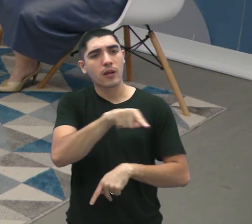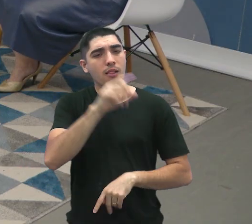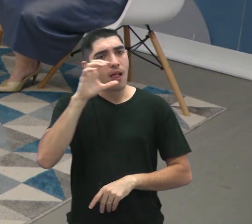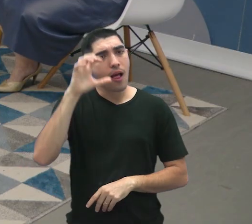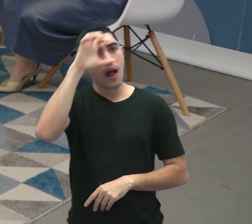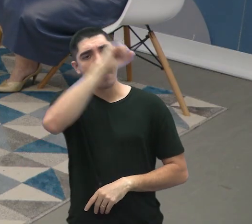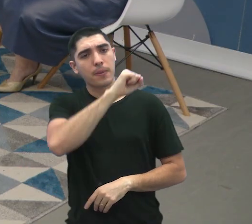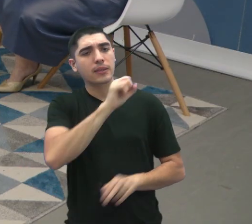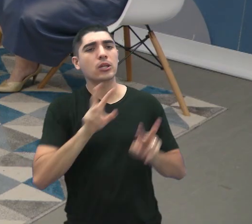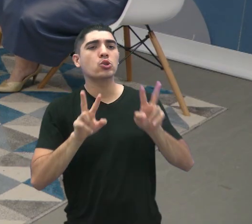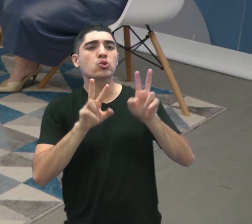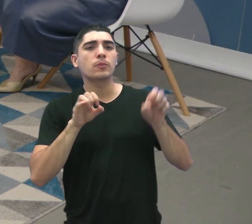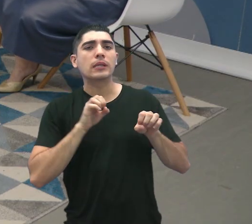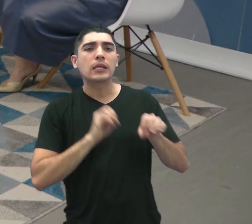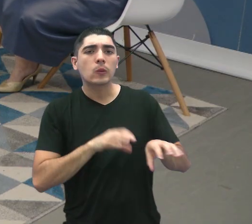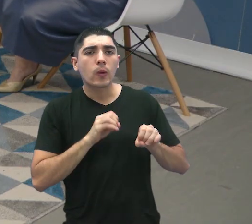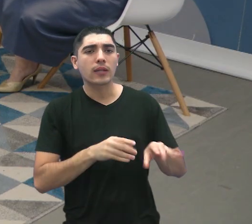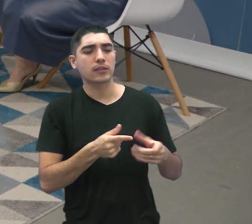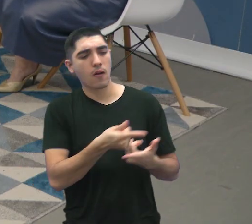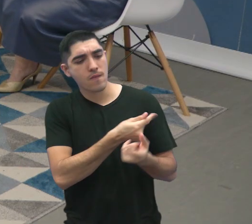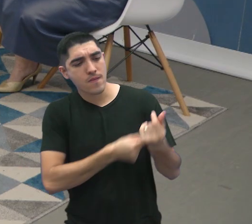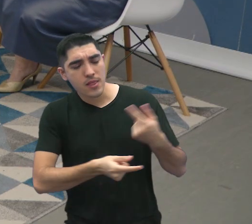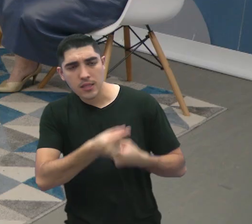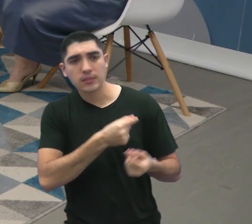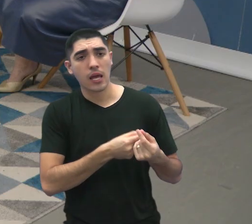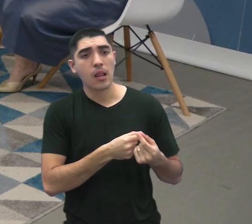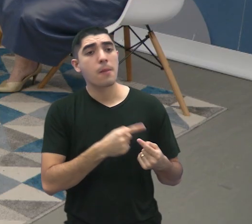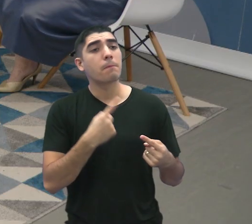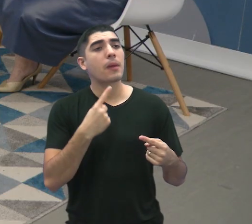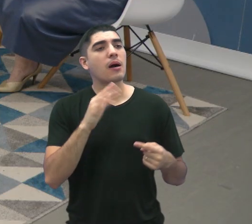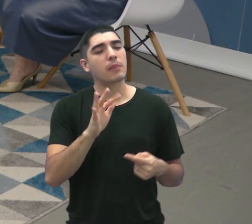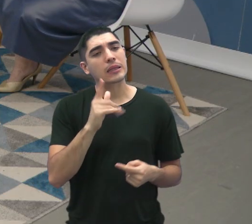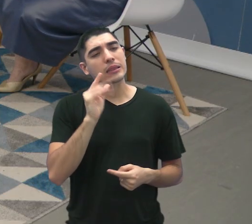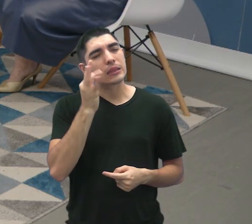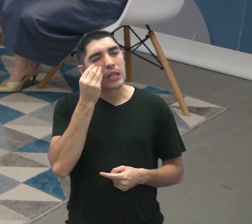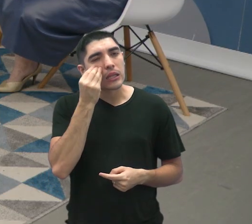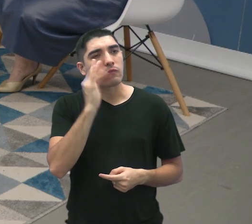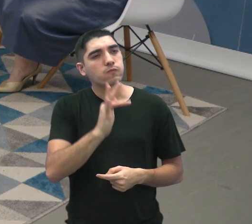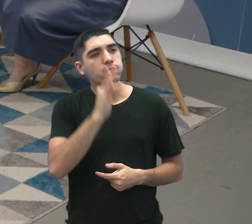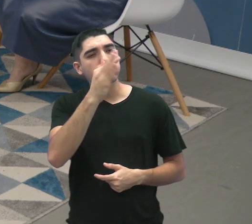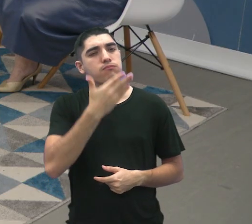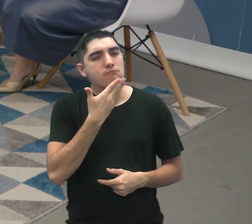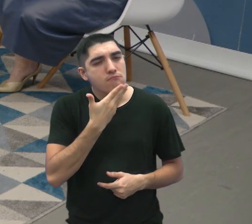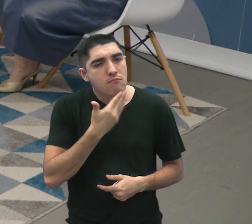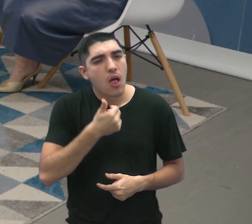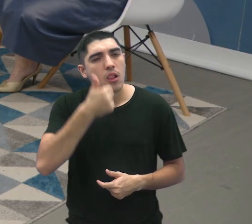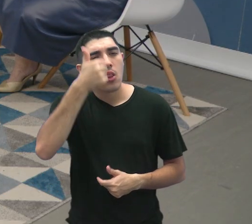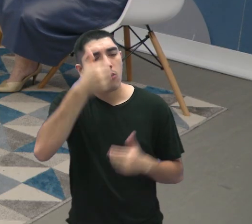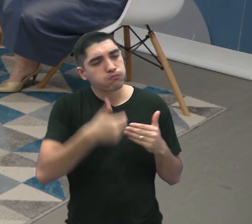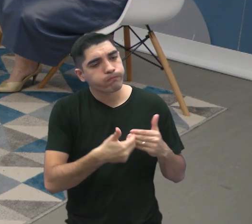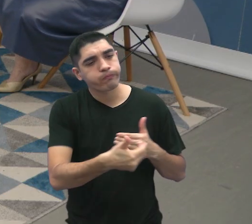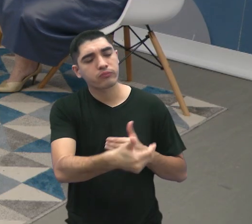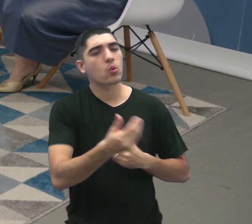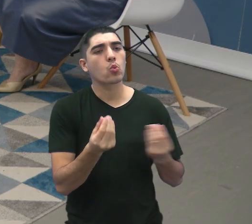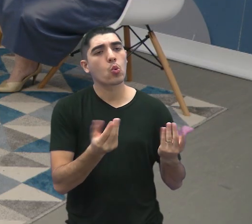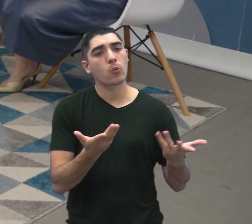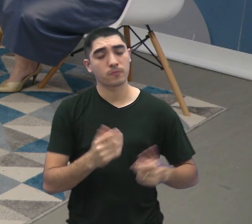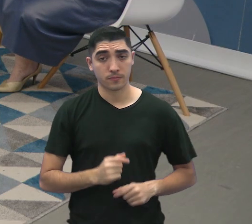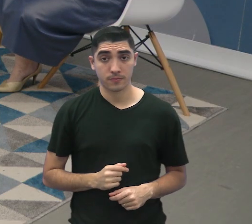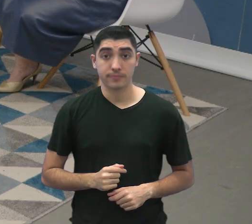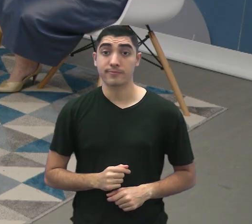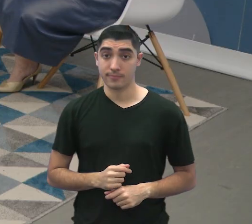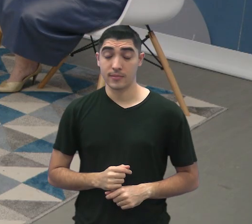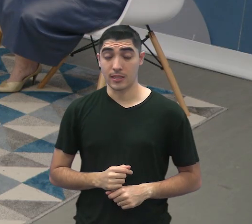acesso à educação financeira, né, e a caminhar para uma melhor organização das finanças? Você